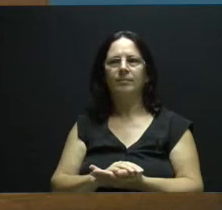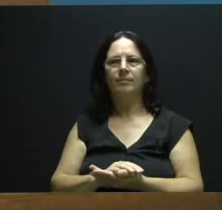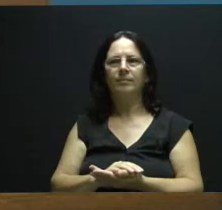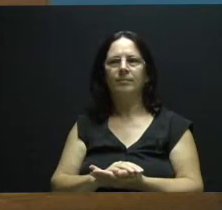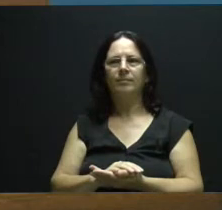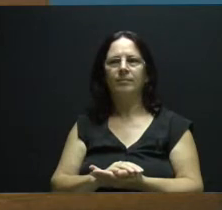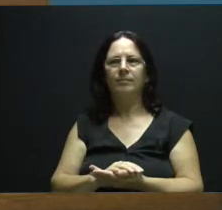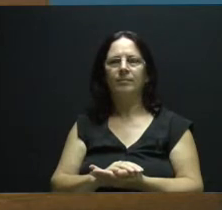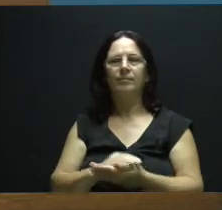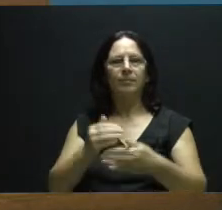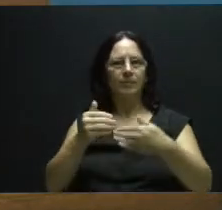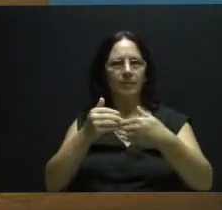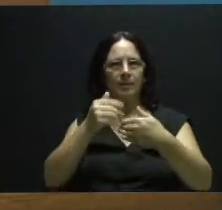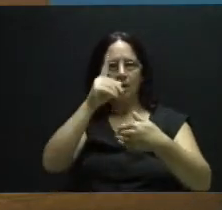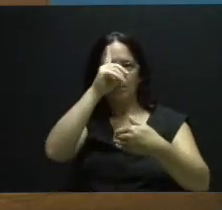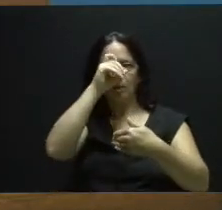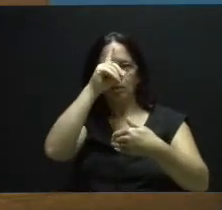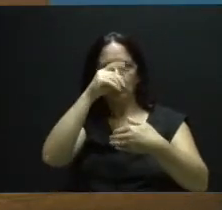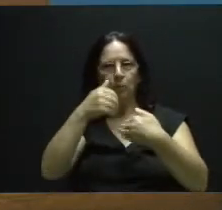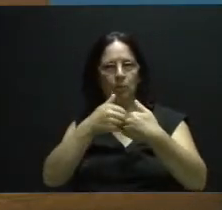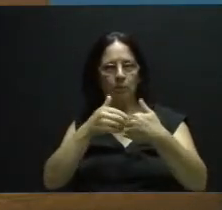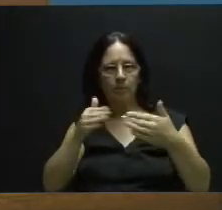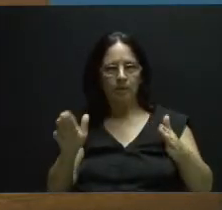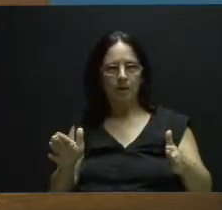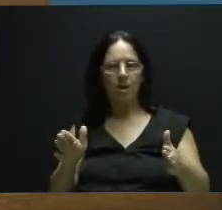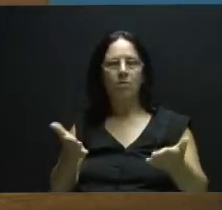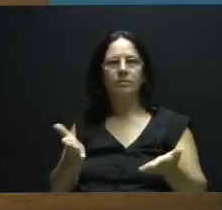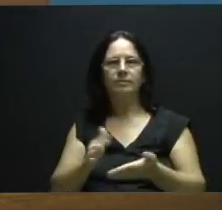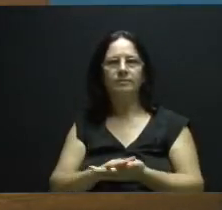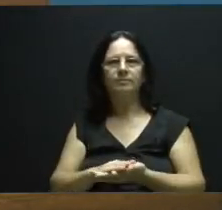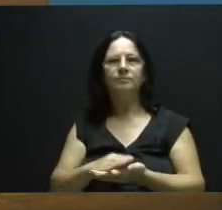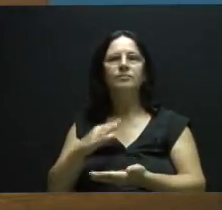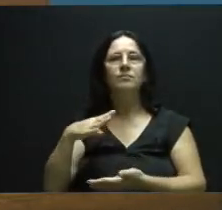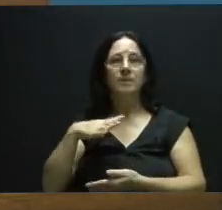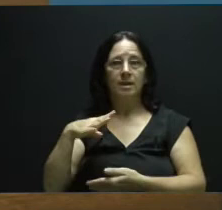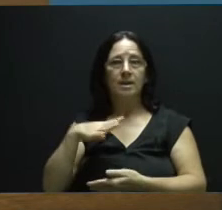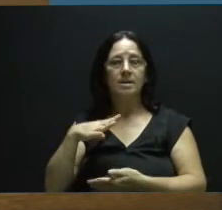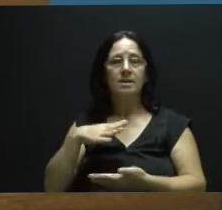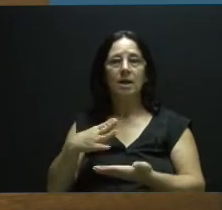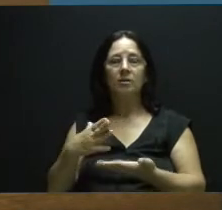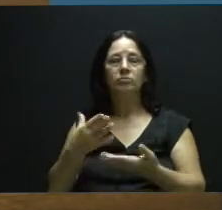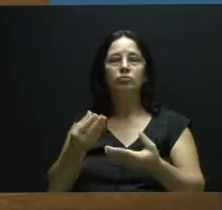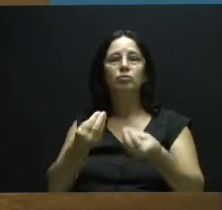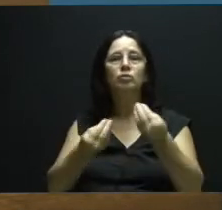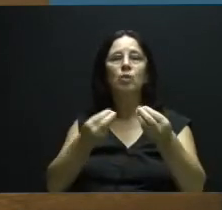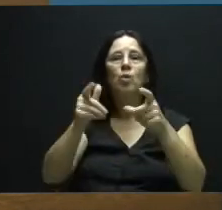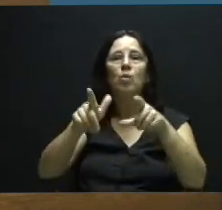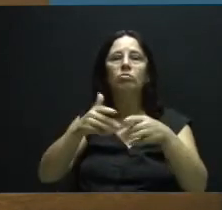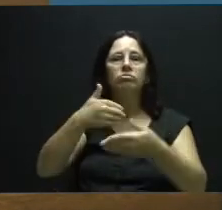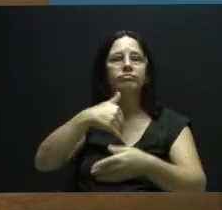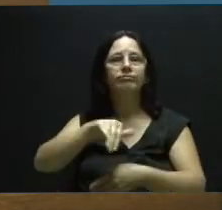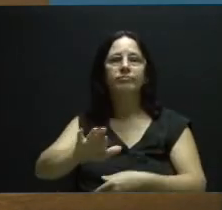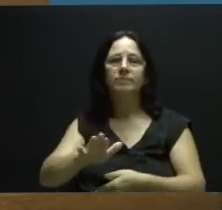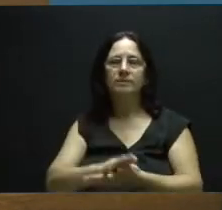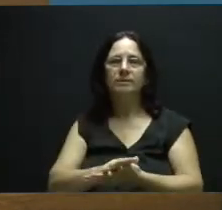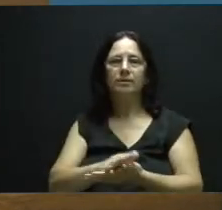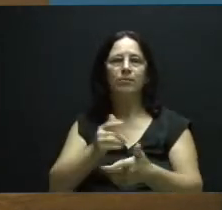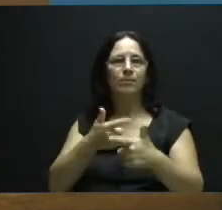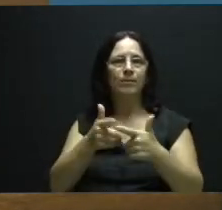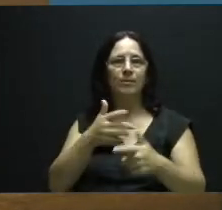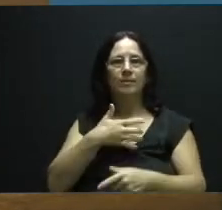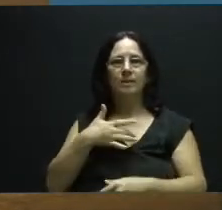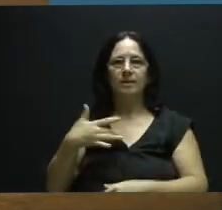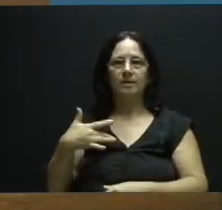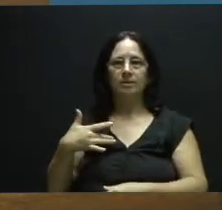reabertura do hospital a nossa cidade estava sem onde ir na questão de saúde sesa de